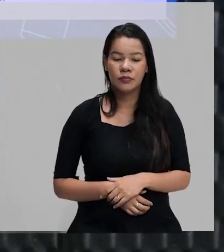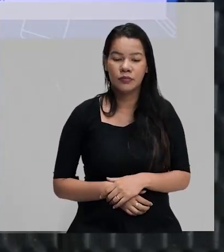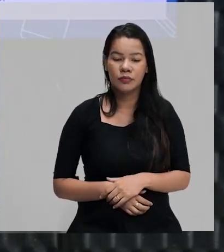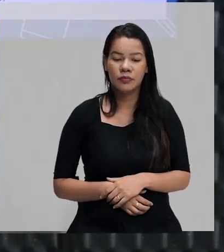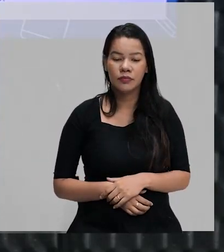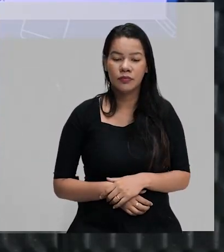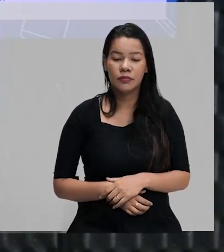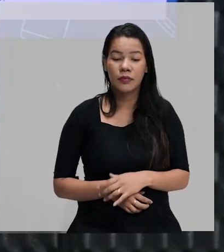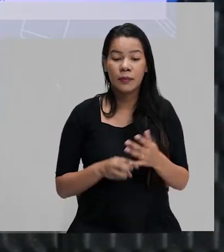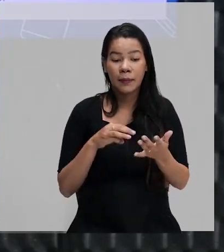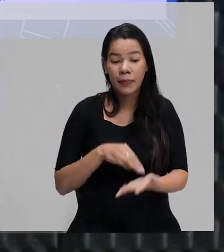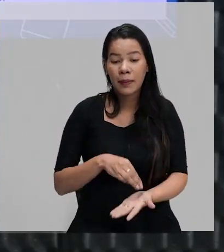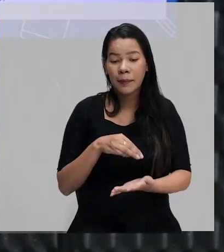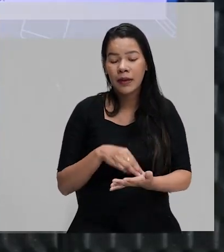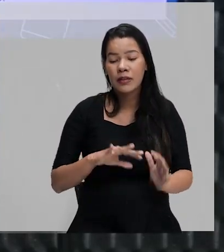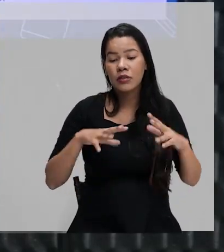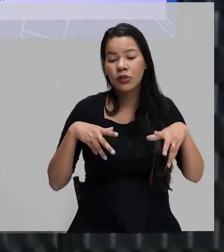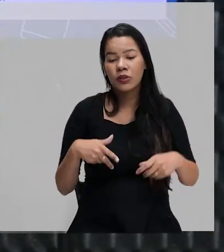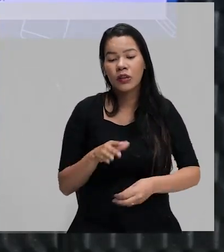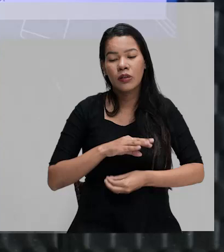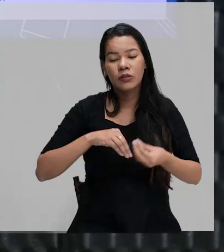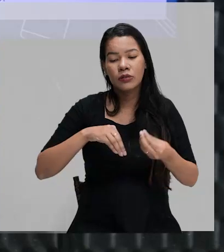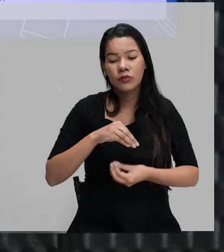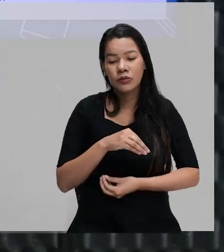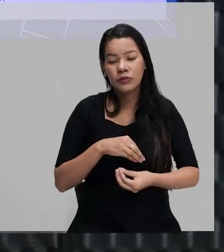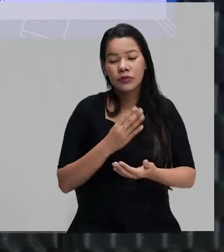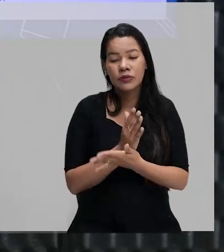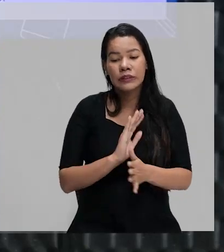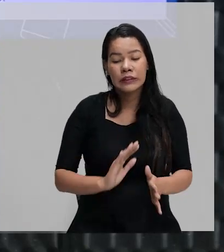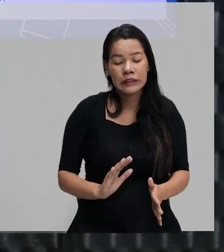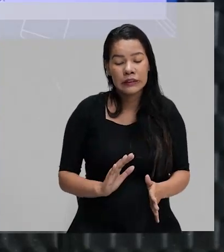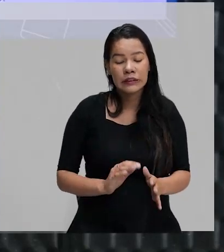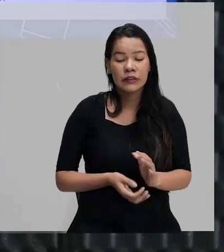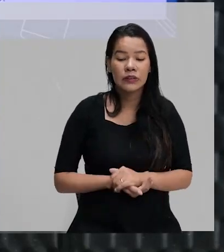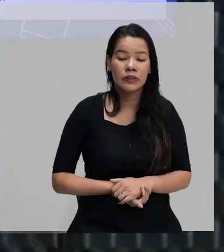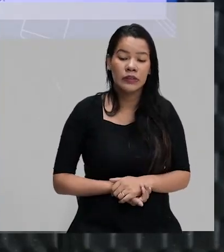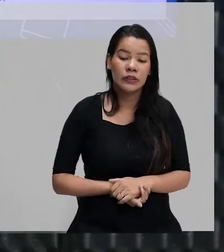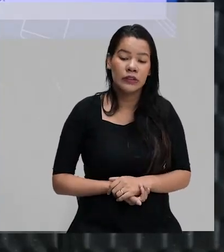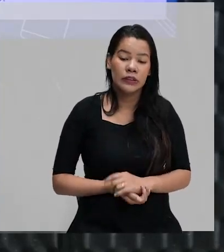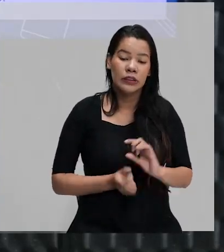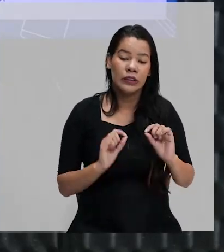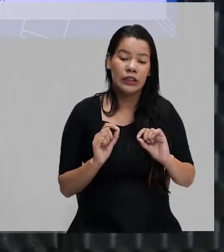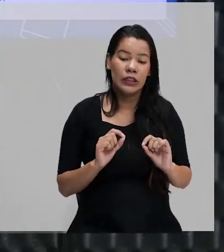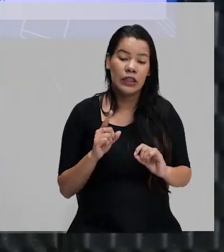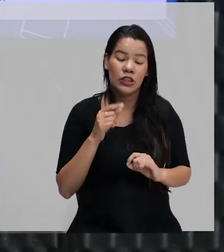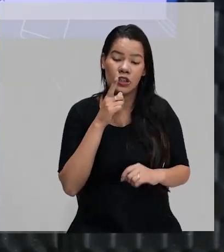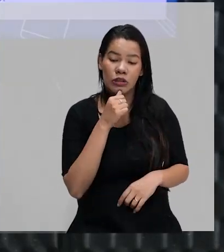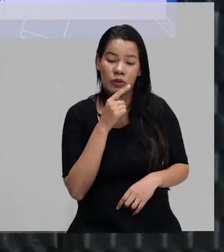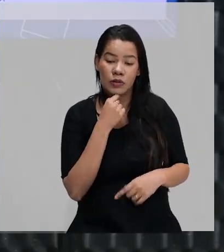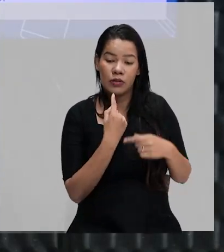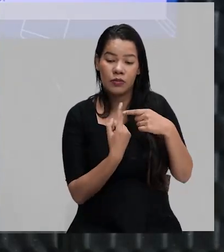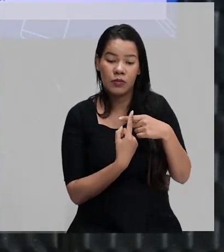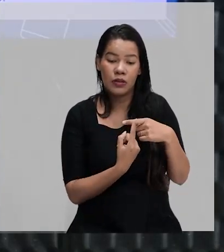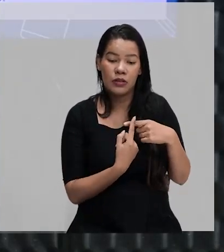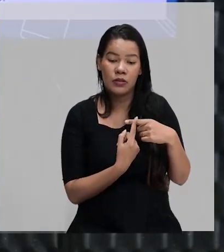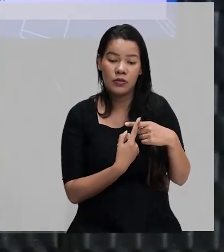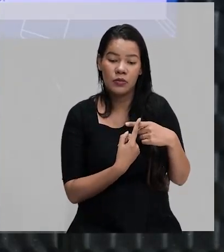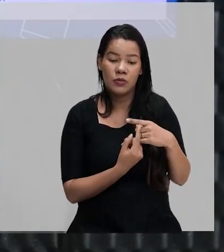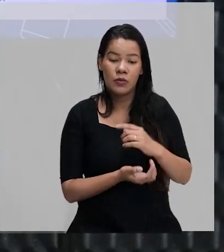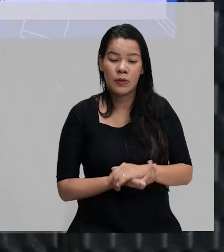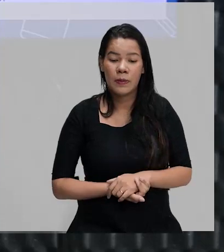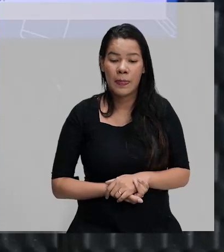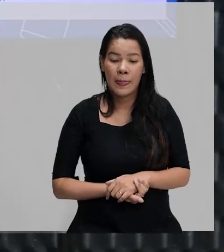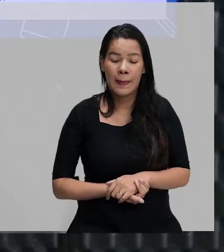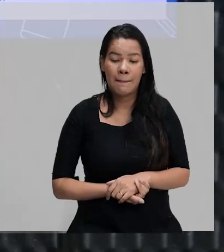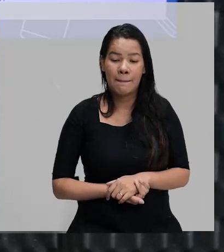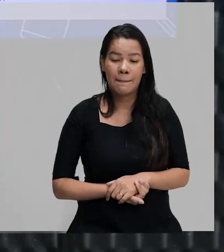Analogamente, certo? A massa total da mistura, que seria de água mais o dióxido de